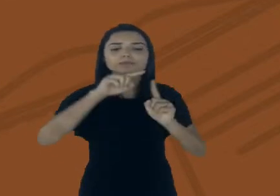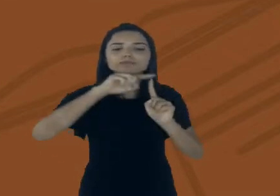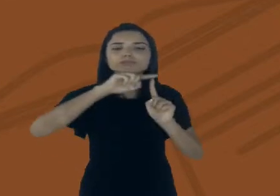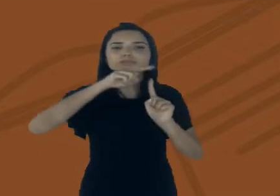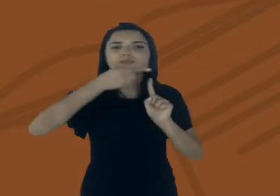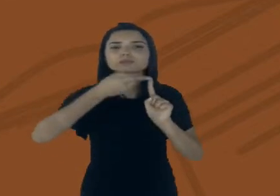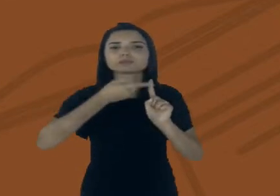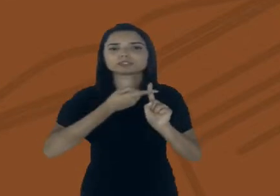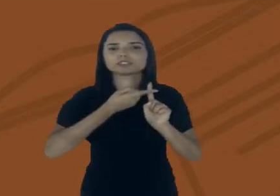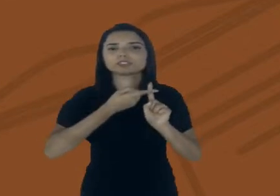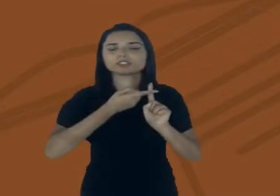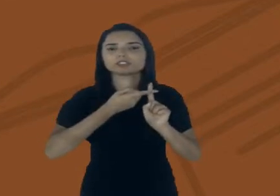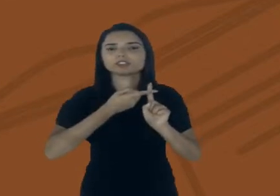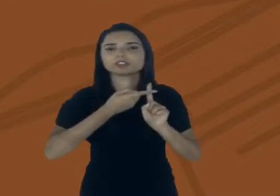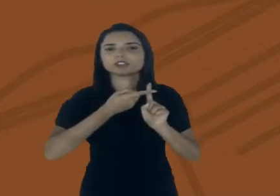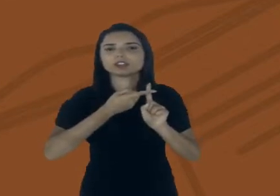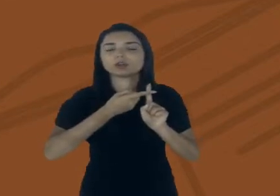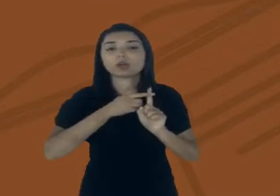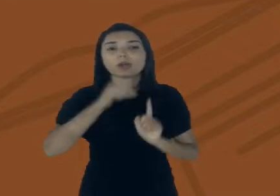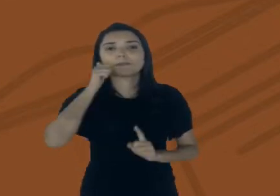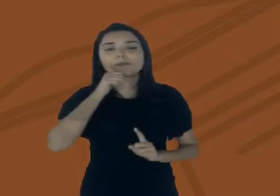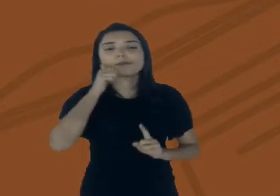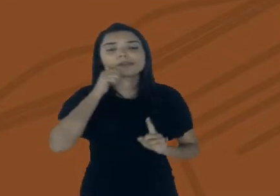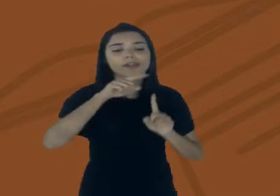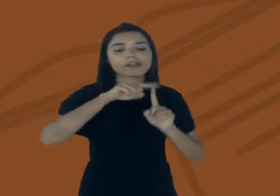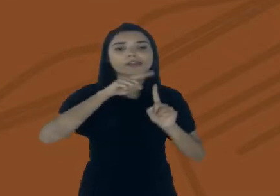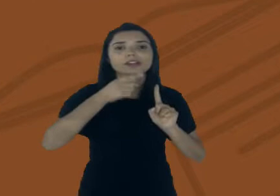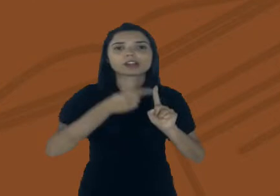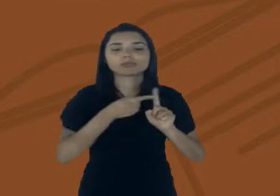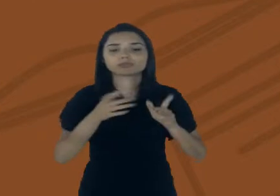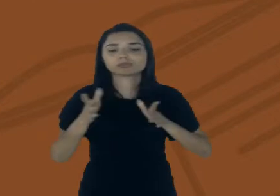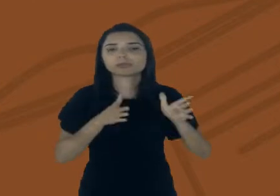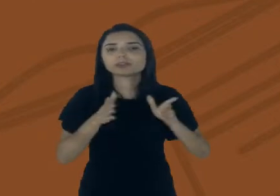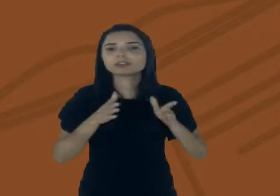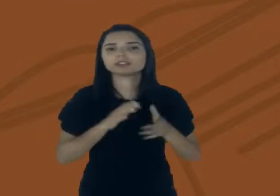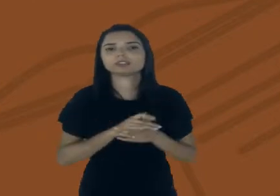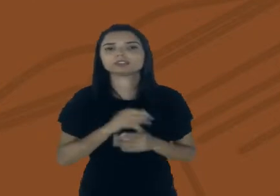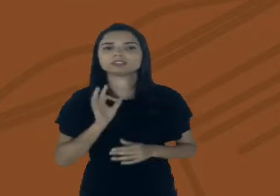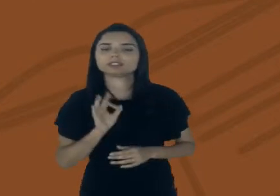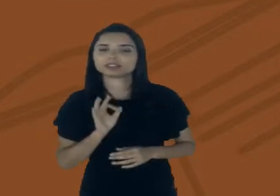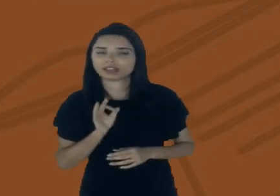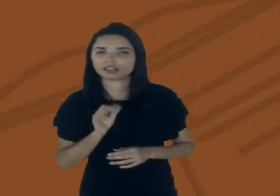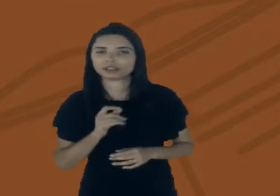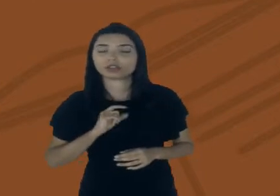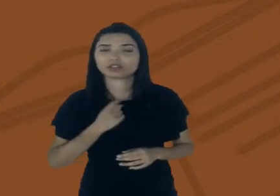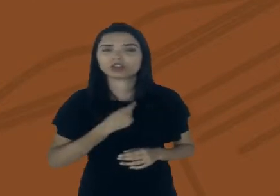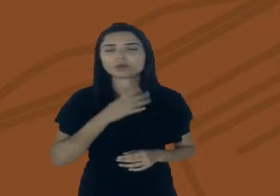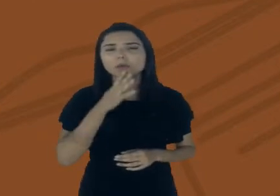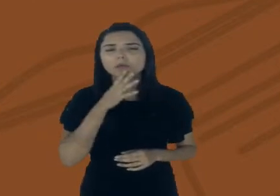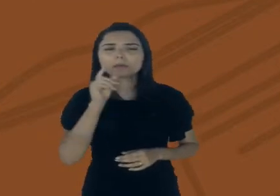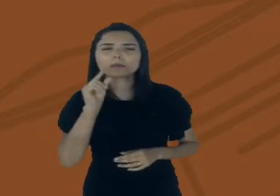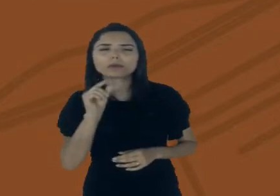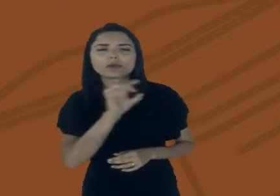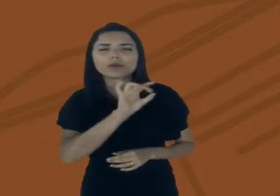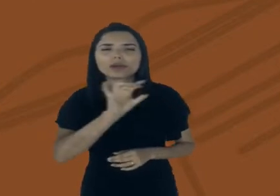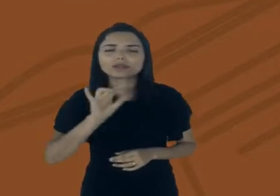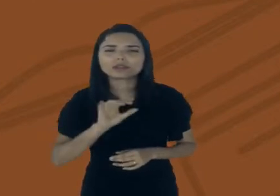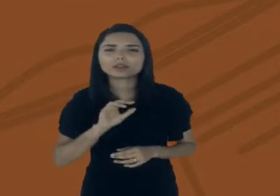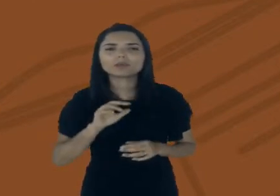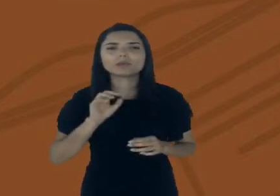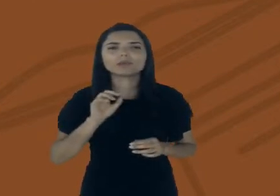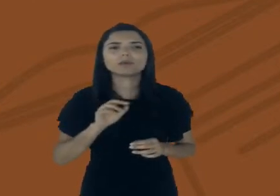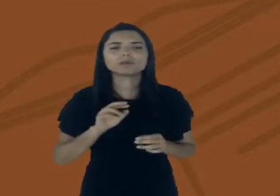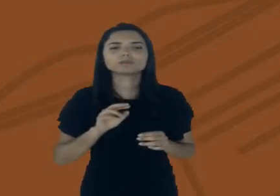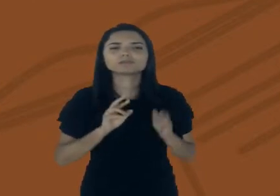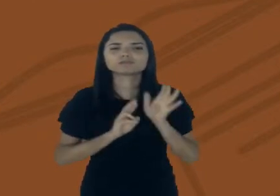a diabetes no período gestacional. Certo? Então a gente vai conhecer um pouquinho sobre cada uma delas para a gente também saber o que cada uma